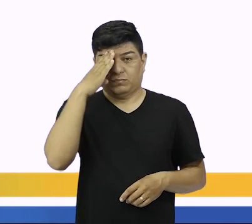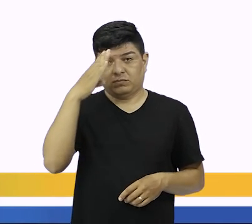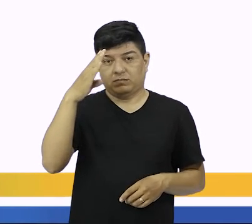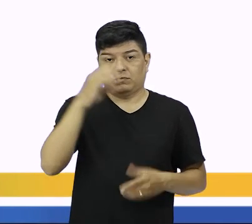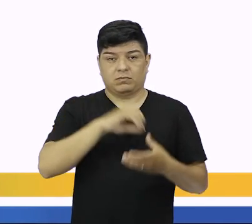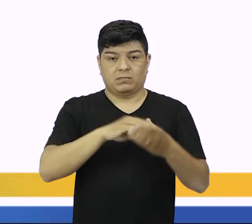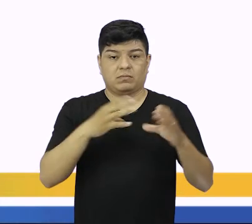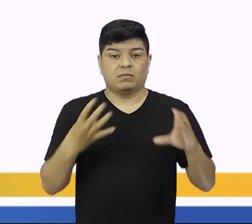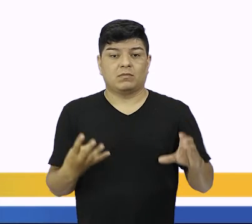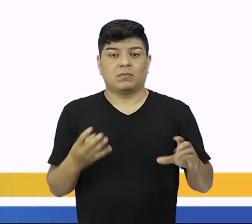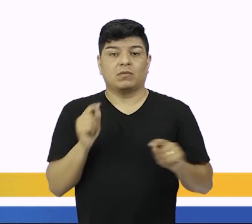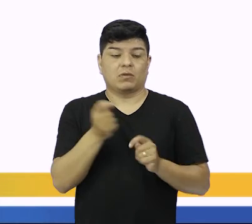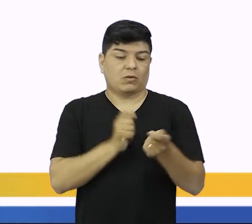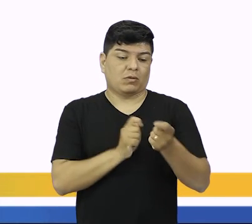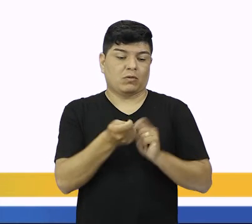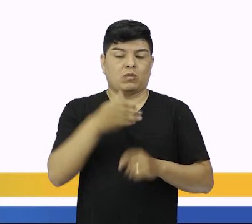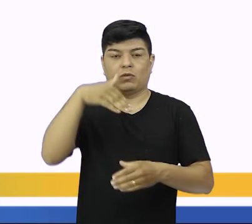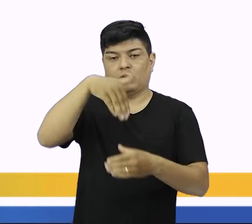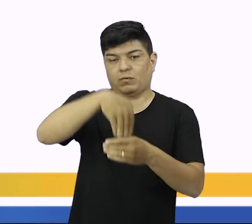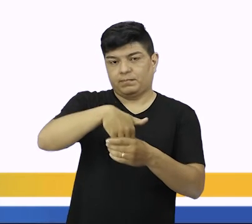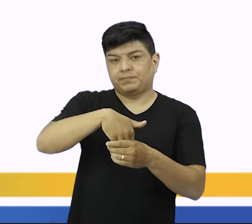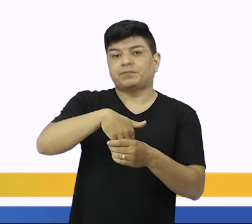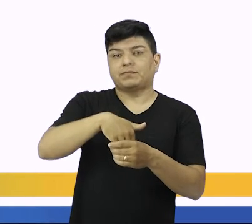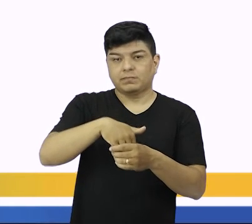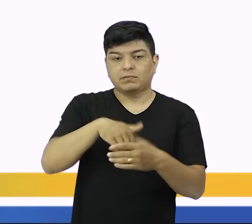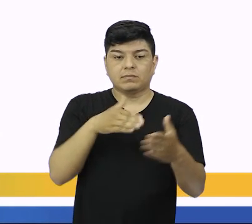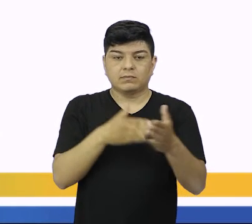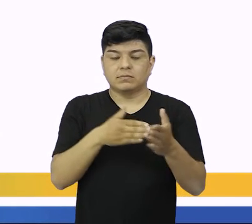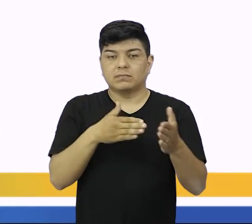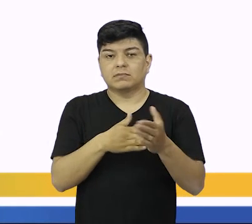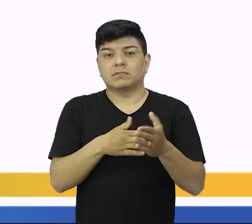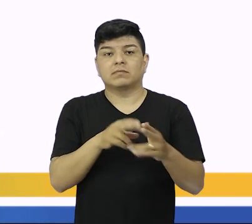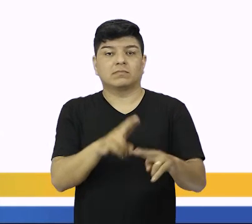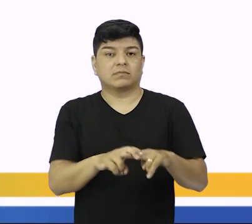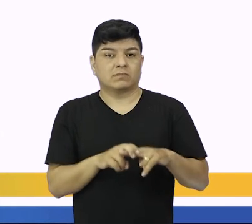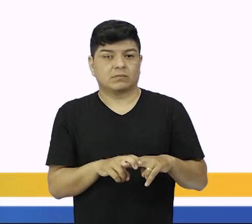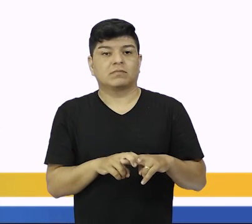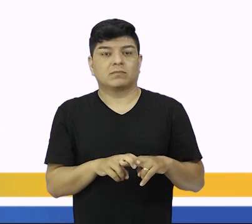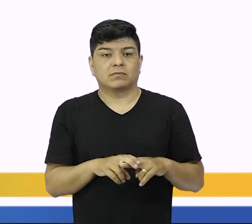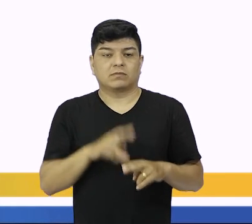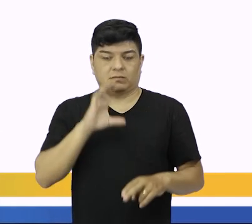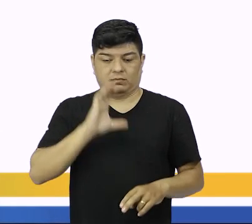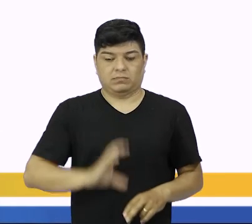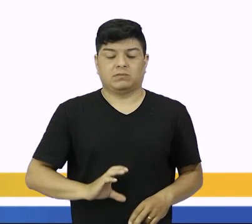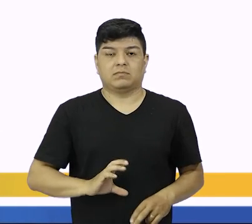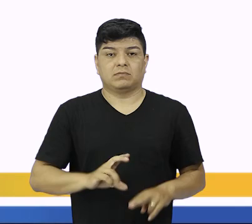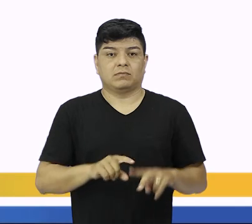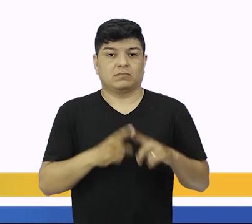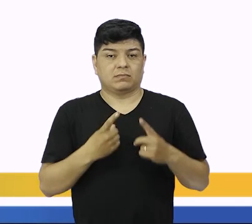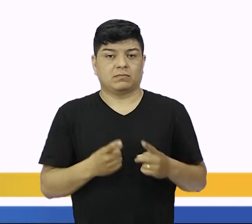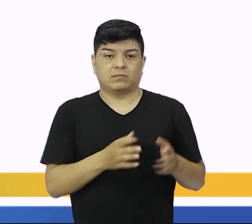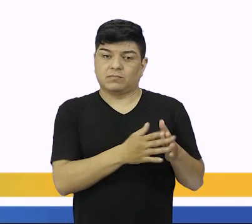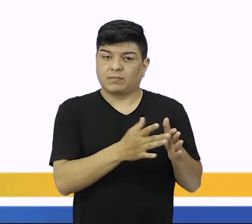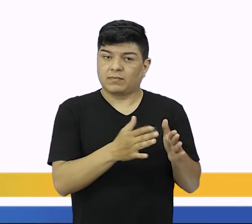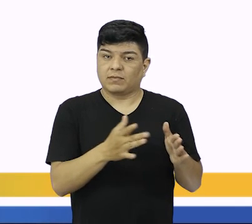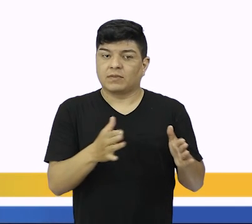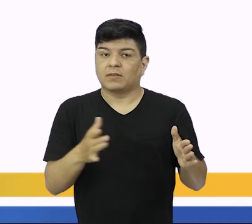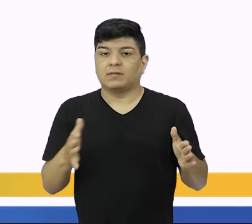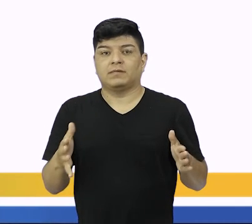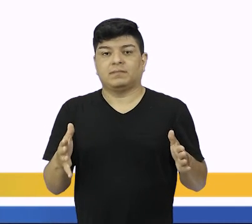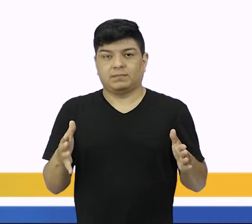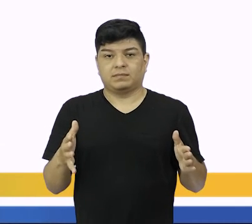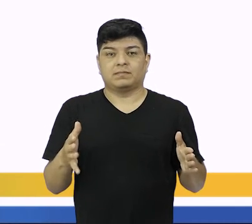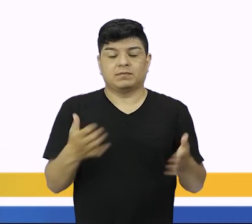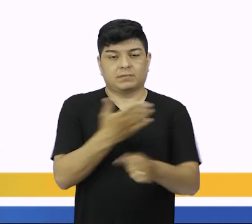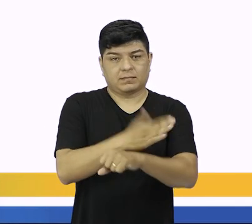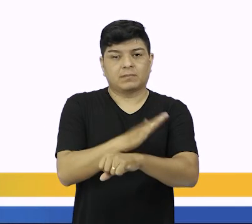principais características o controle do voto, que limitava, portanto, o exercício da cidadania. Nesse período,